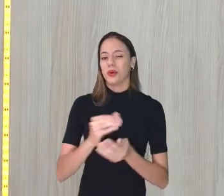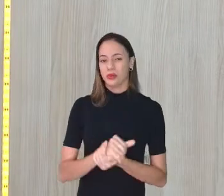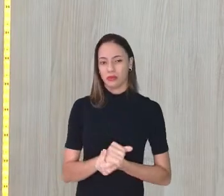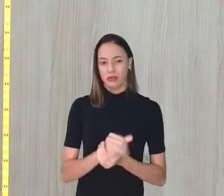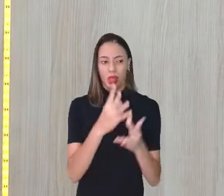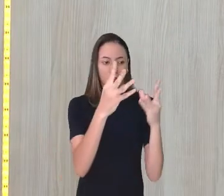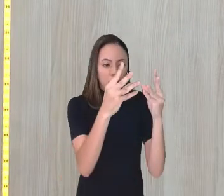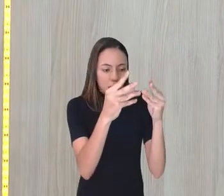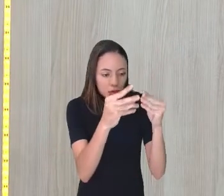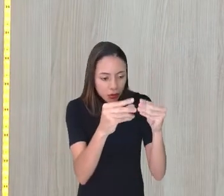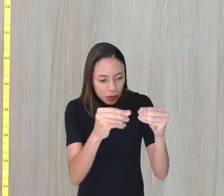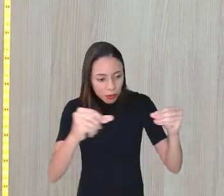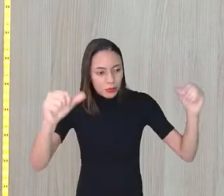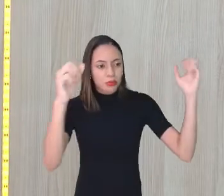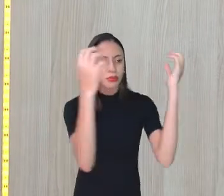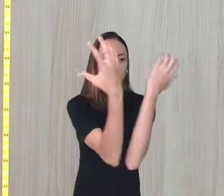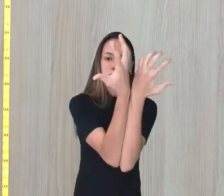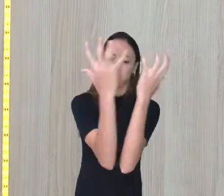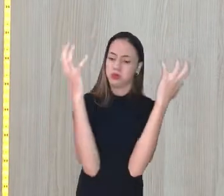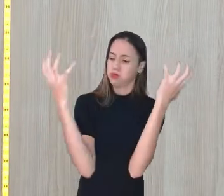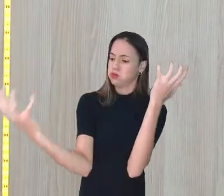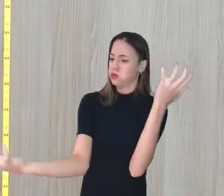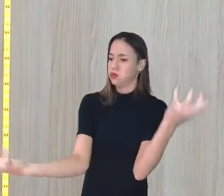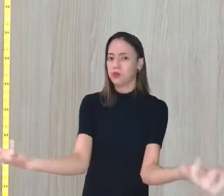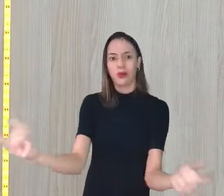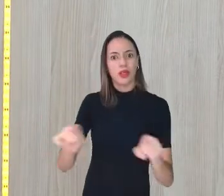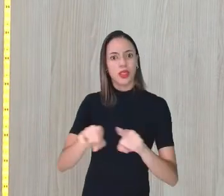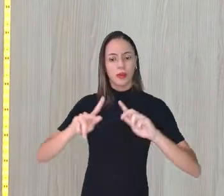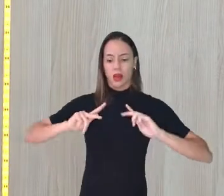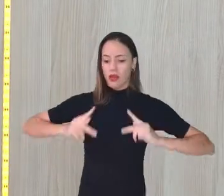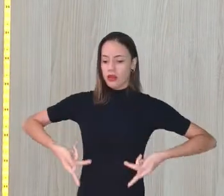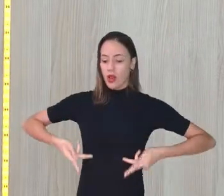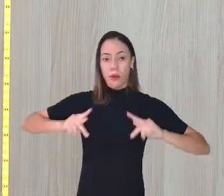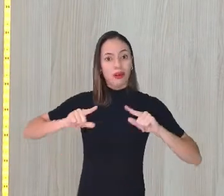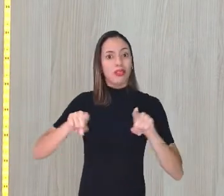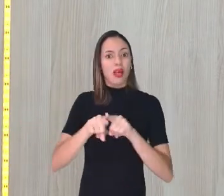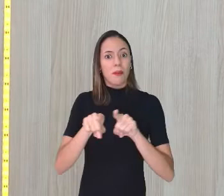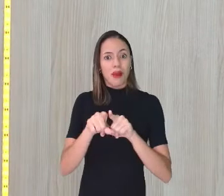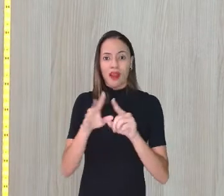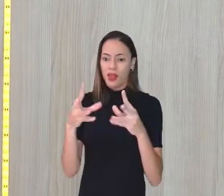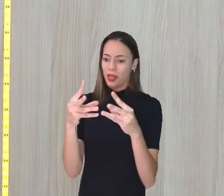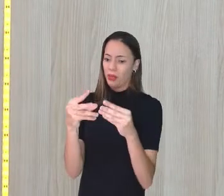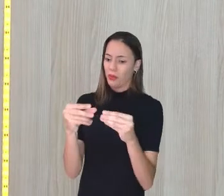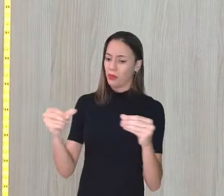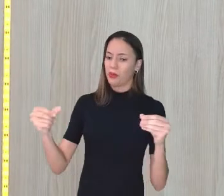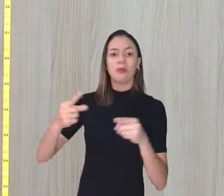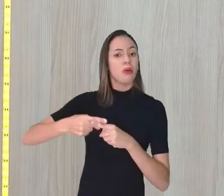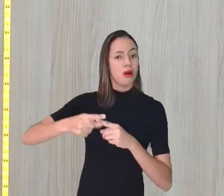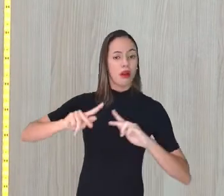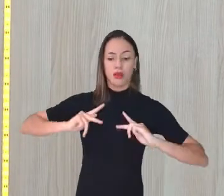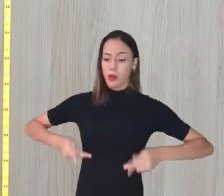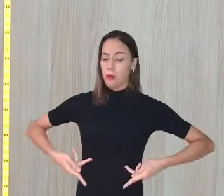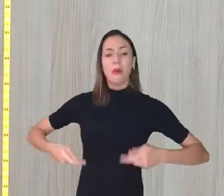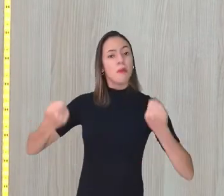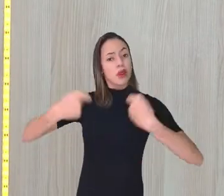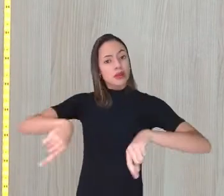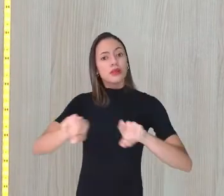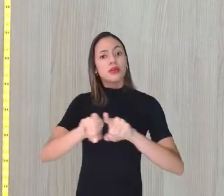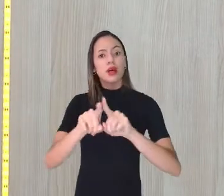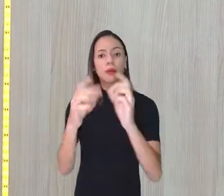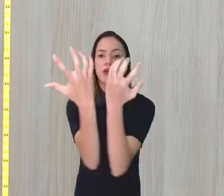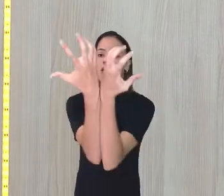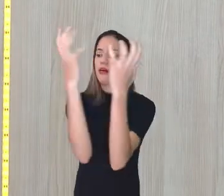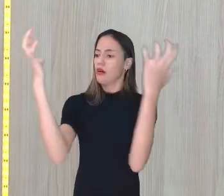Destruindo a natureza? Destruindo o ser humano, né? Que precisa dela, porque quando a gente está falando também da natureza, está falando da